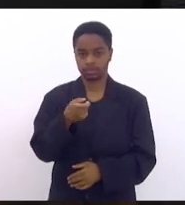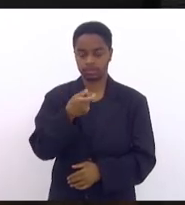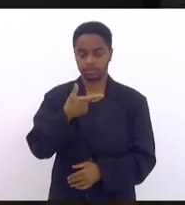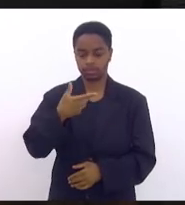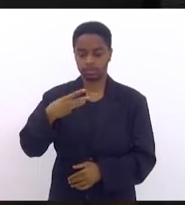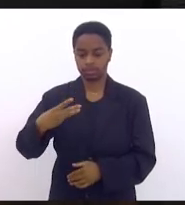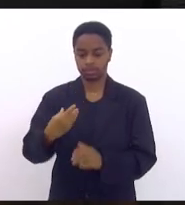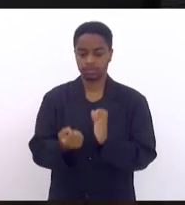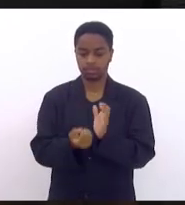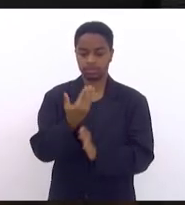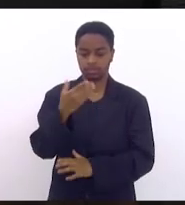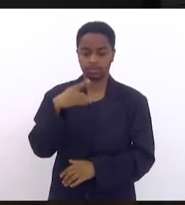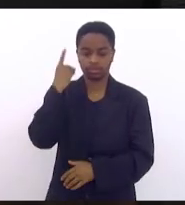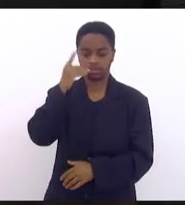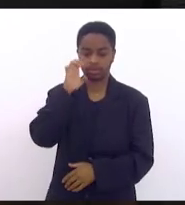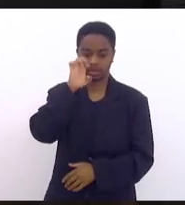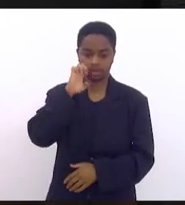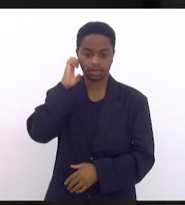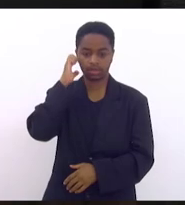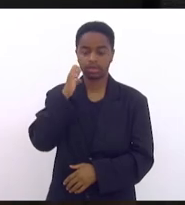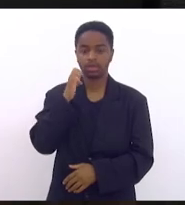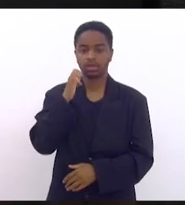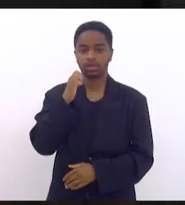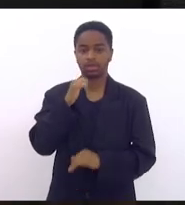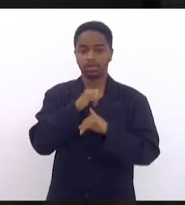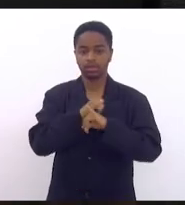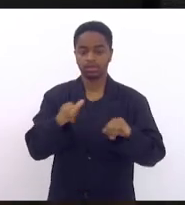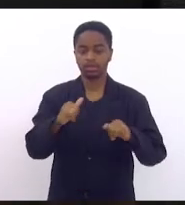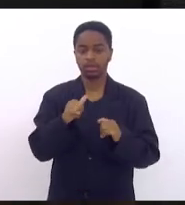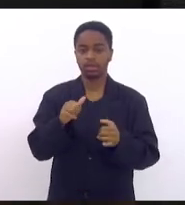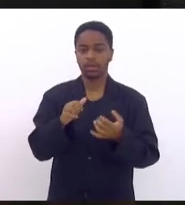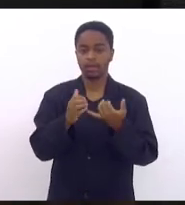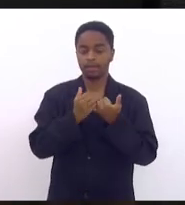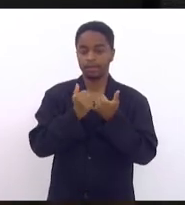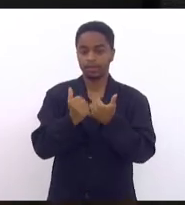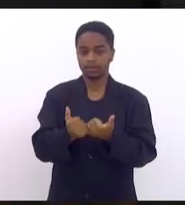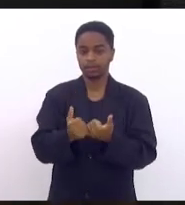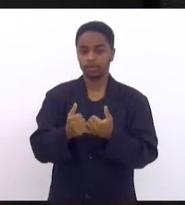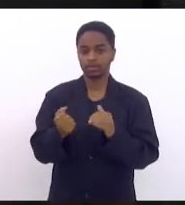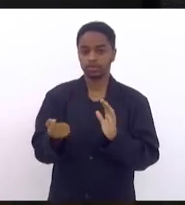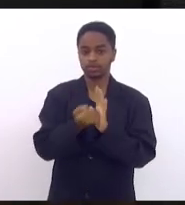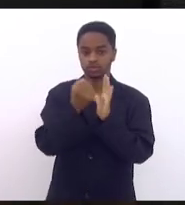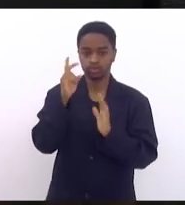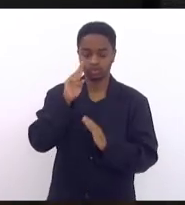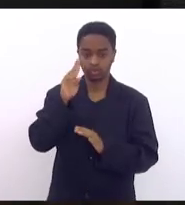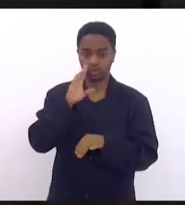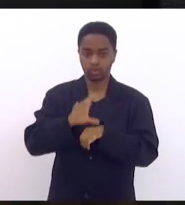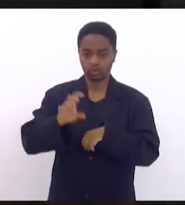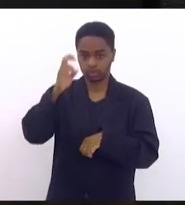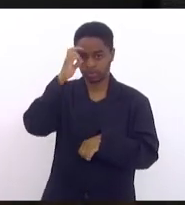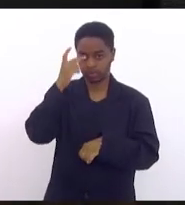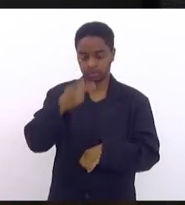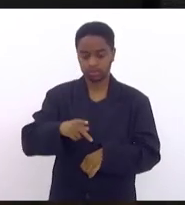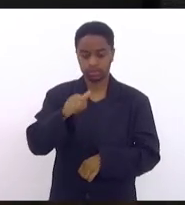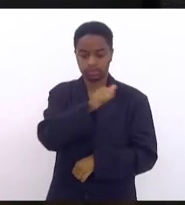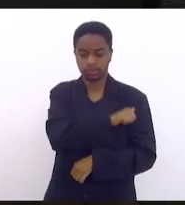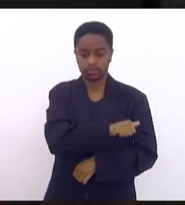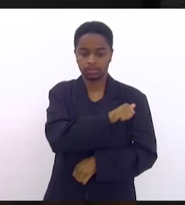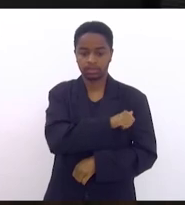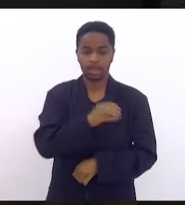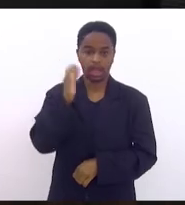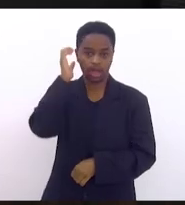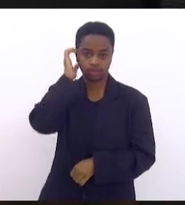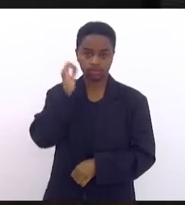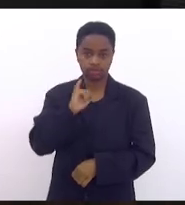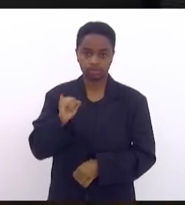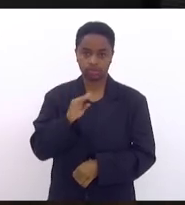1926/2023, de autoria da deputada Érica Takimoto, que declara como patrimônio histórico e cultural de natureza imaterial do Estado do Rio de Janeiro a rádio